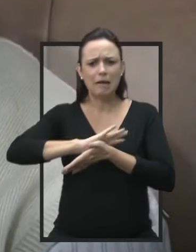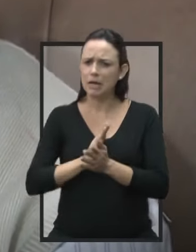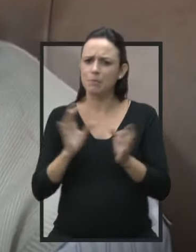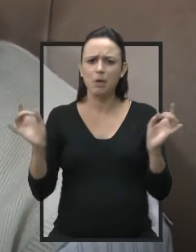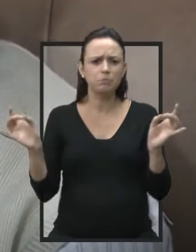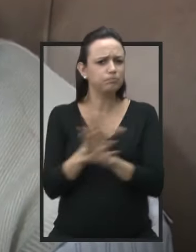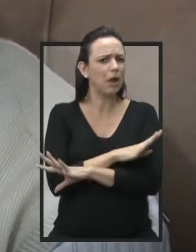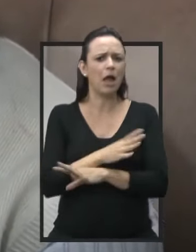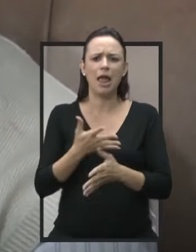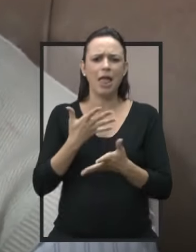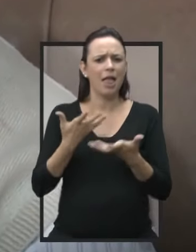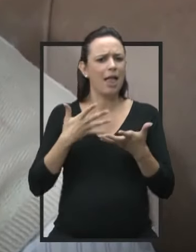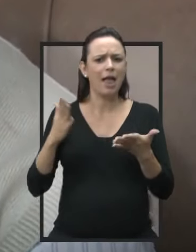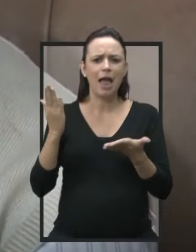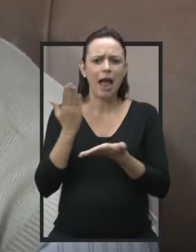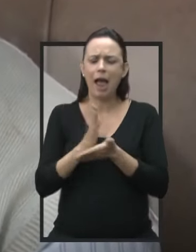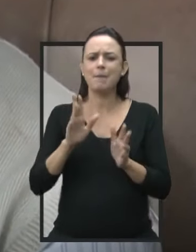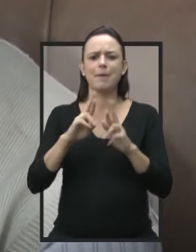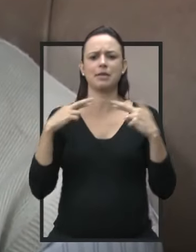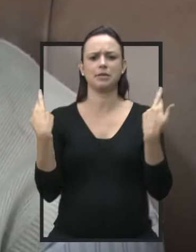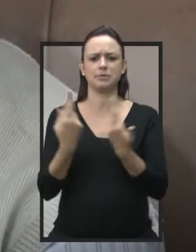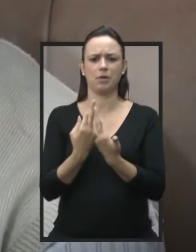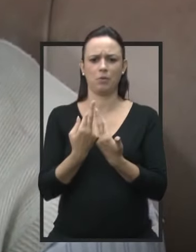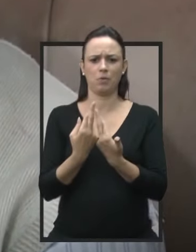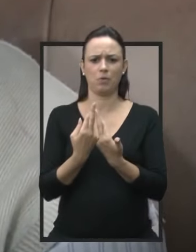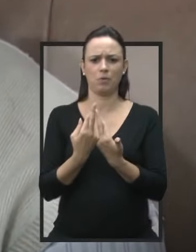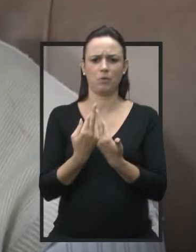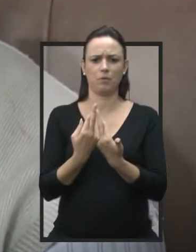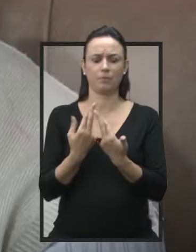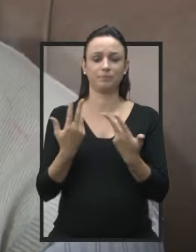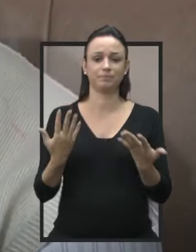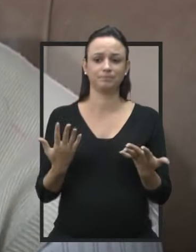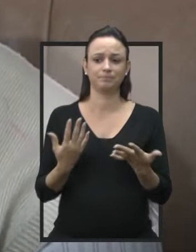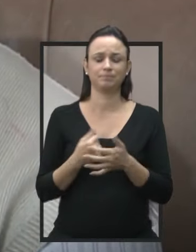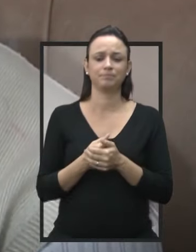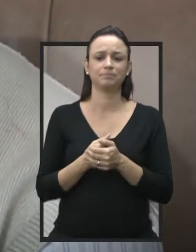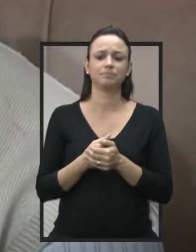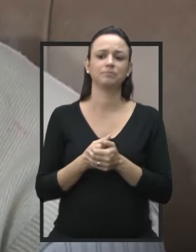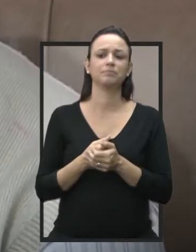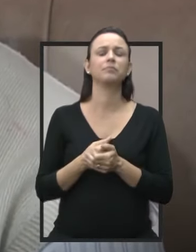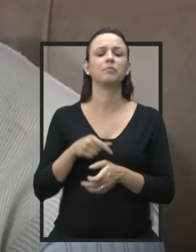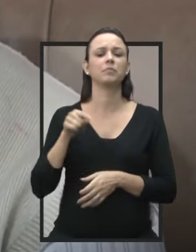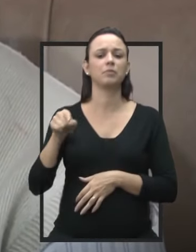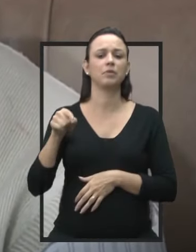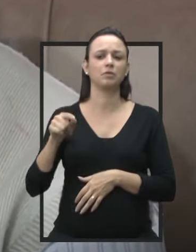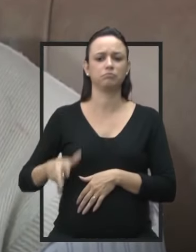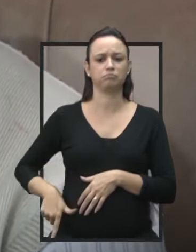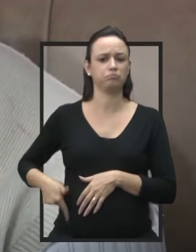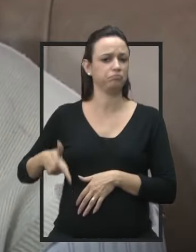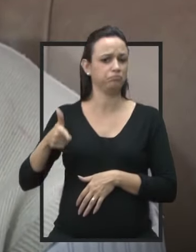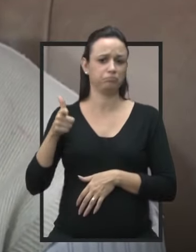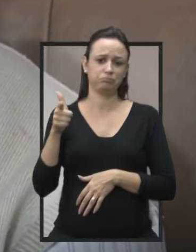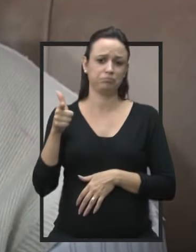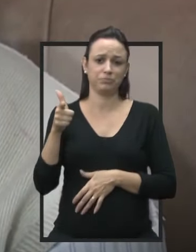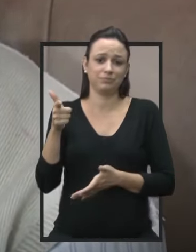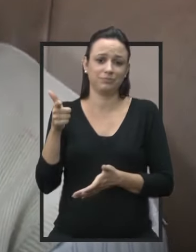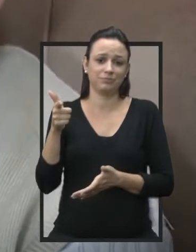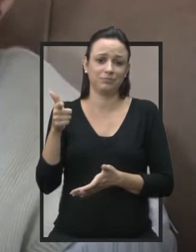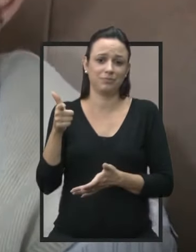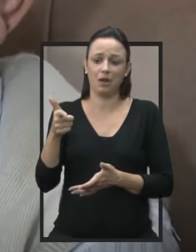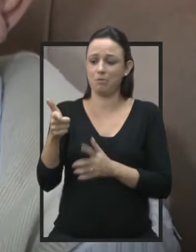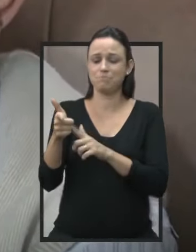com a bancada. Ele queria acabar com a sessão. E andava armado, pegou o revólver